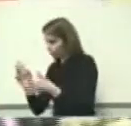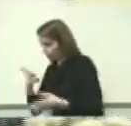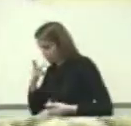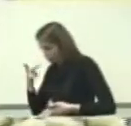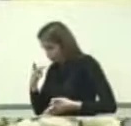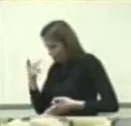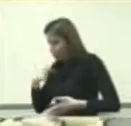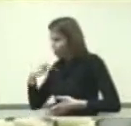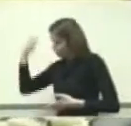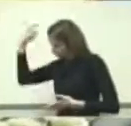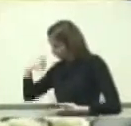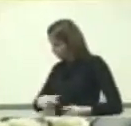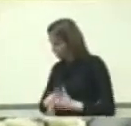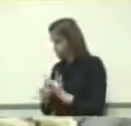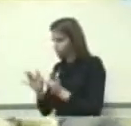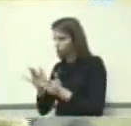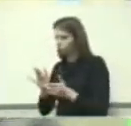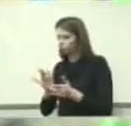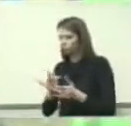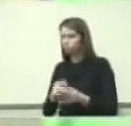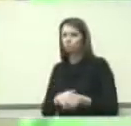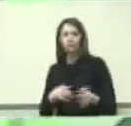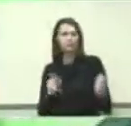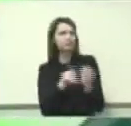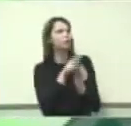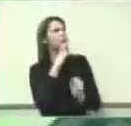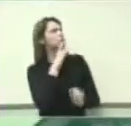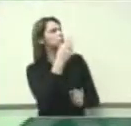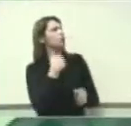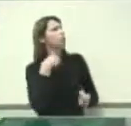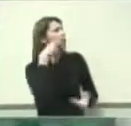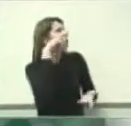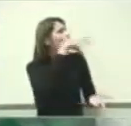mas o mestre não pode ser eu tô vendo só fantasma